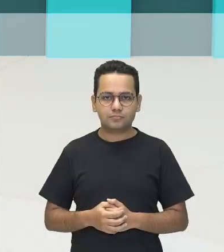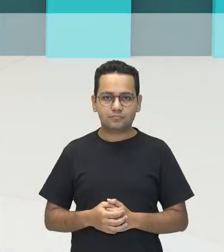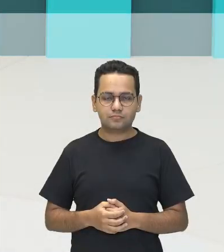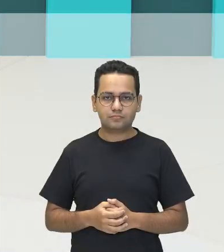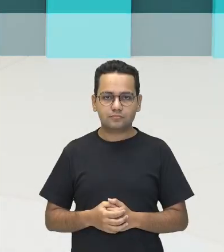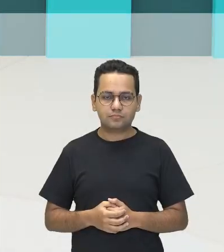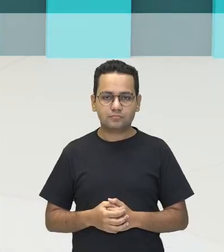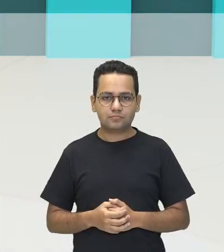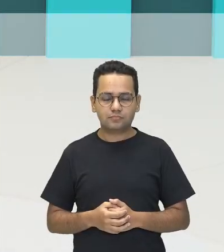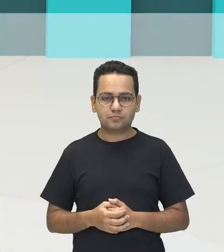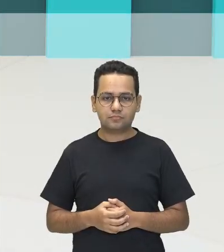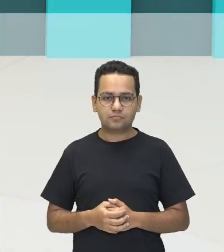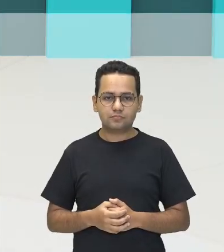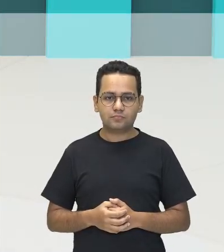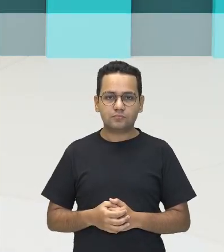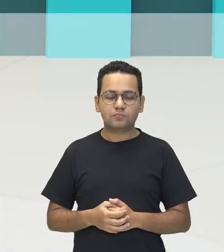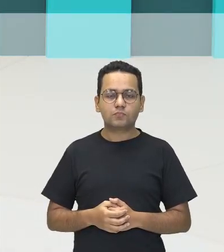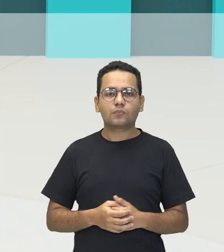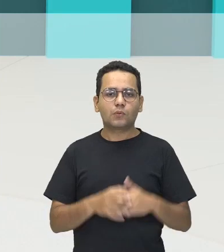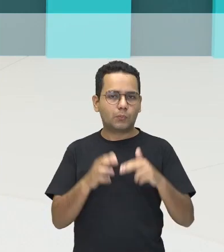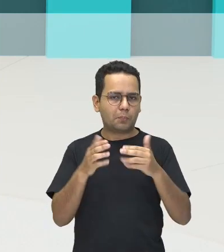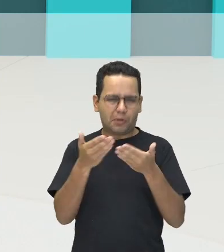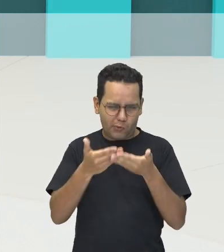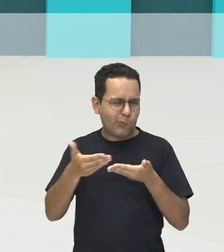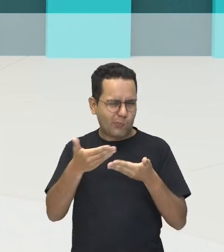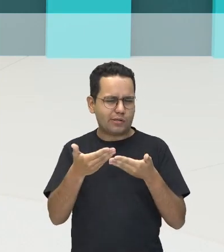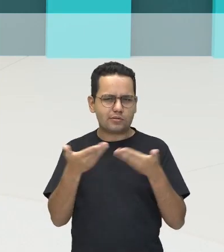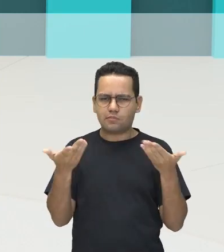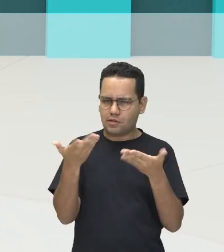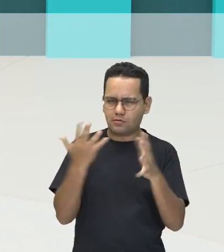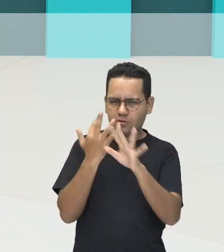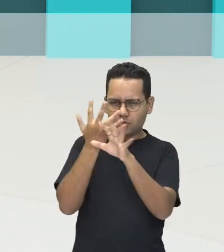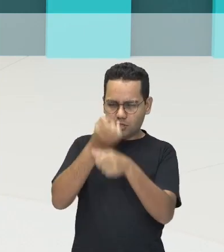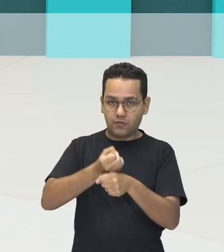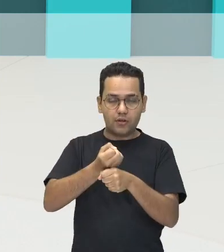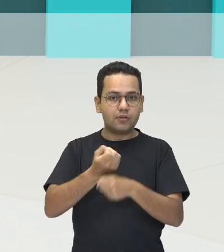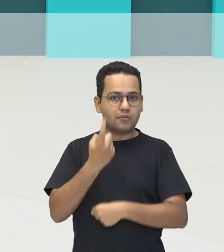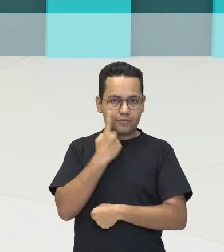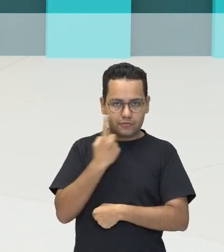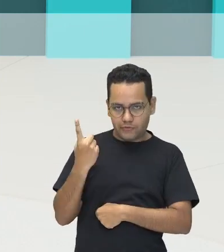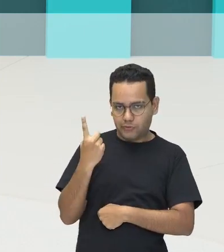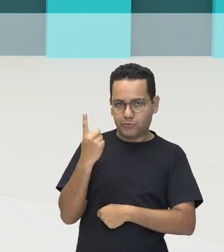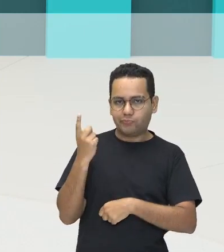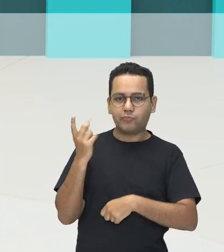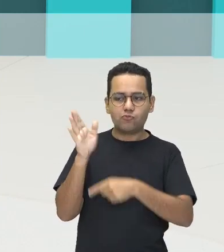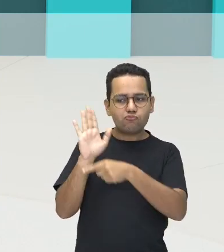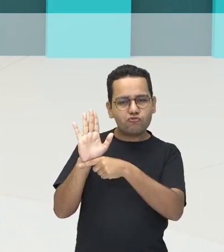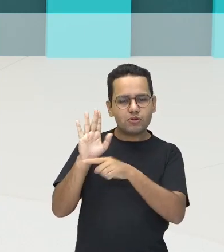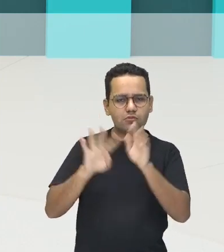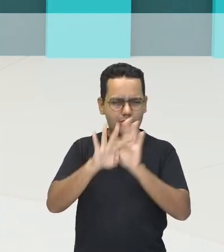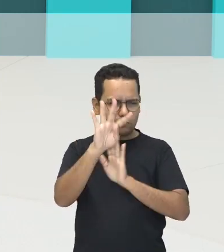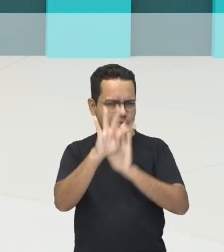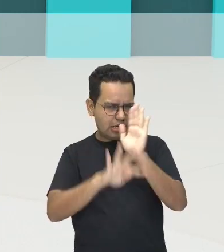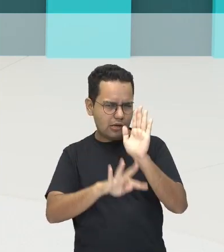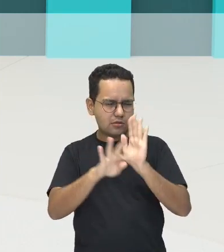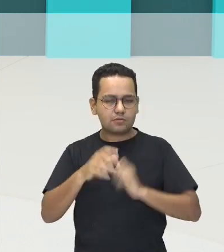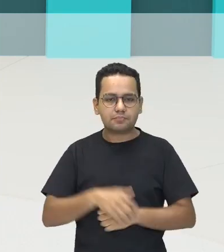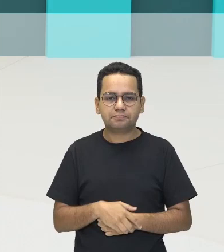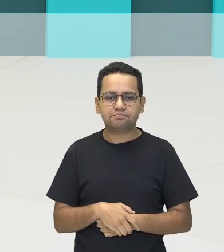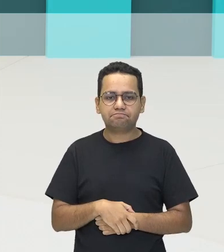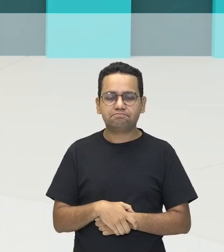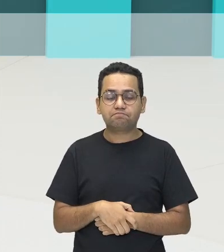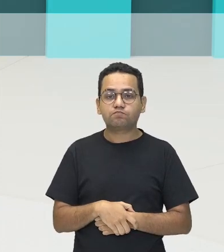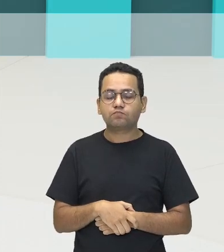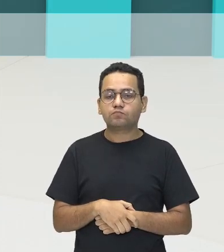Então, para nós fazermos a nossa revisão, eu quero que vocês acompanhem comigo o texto que vai aparecer aqui, ó. Vamos fazer a leitura dele e vamos